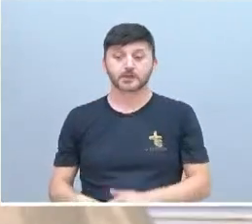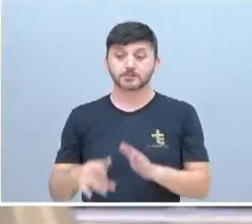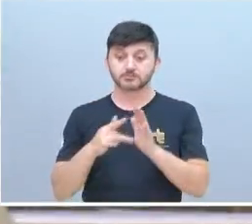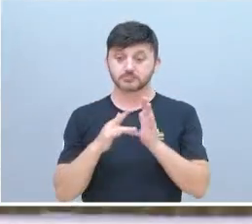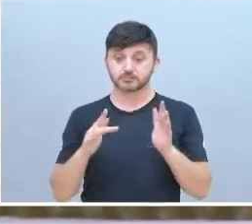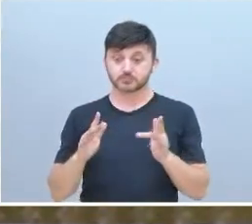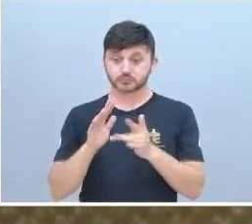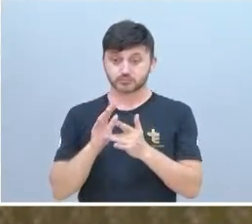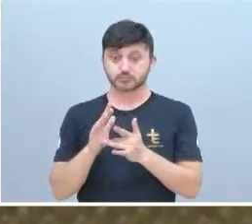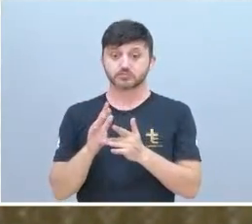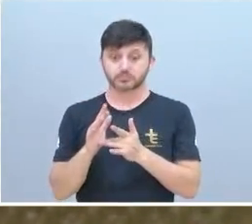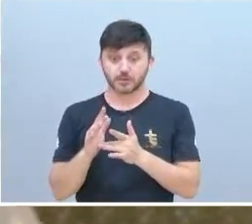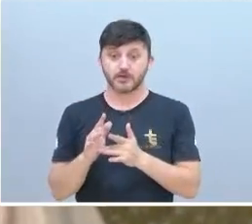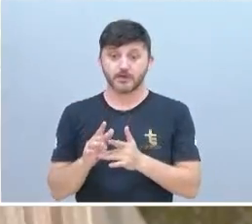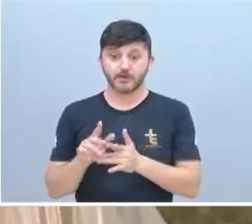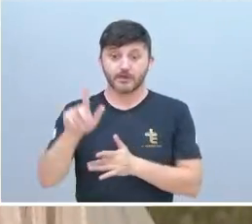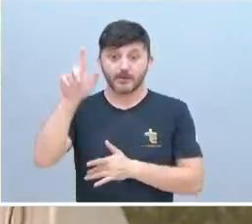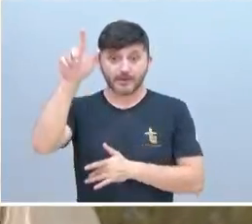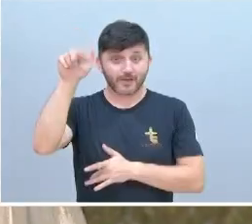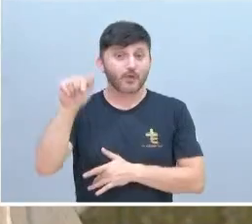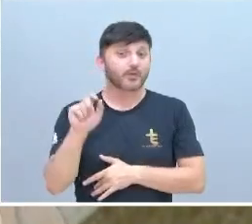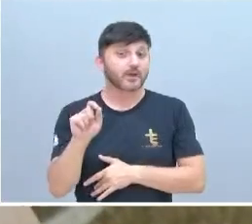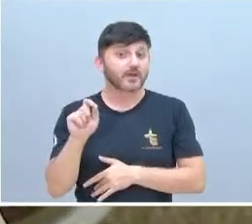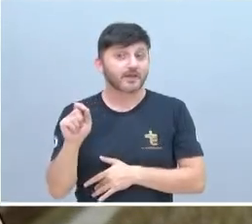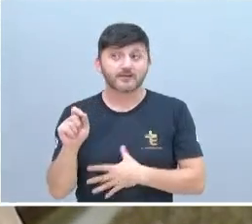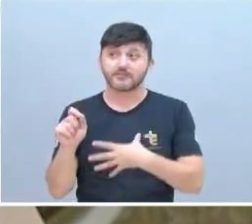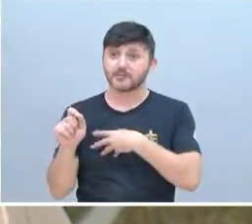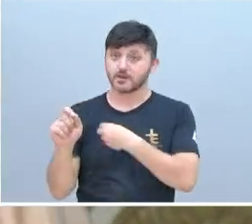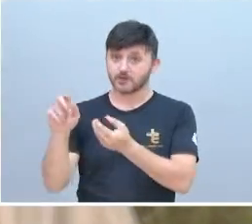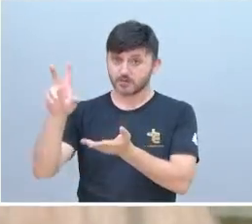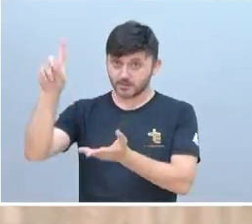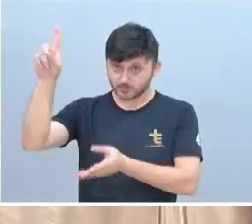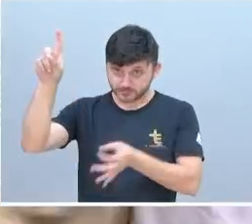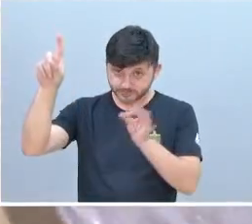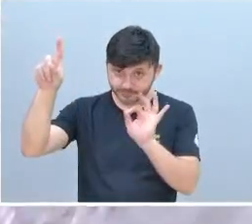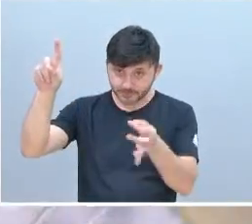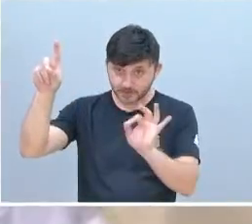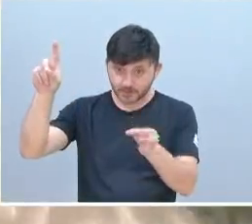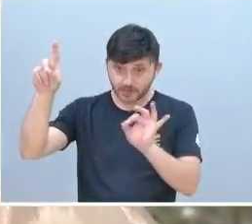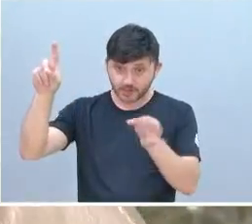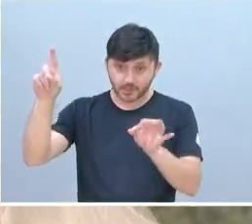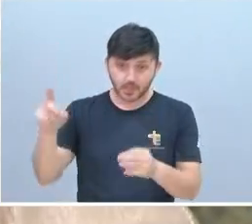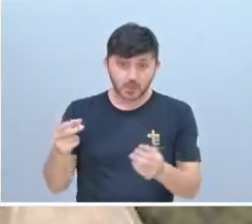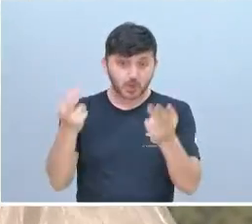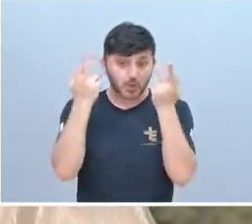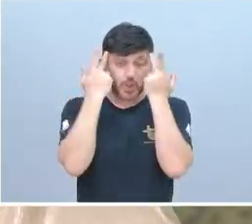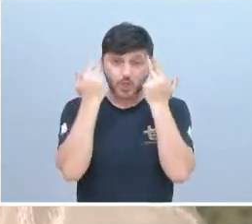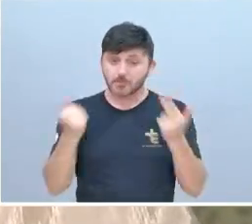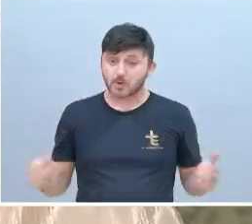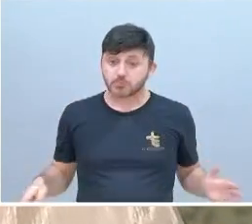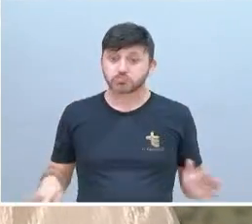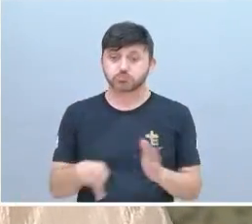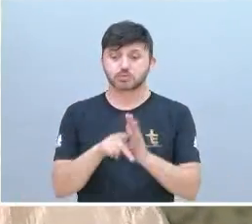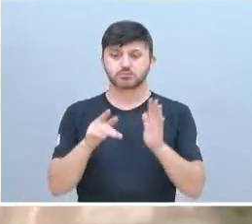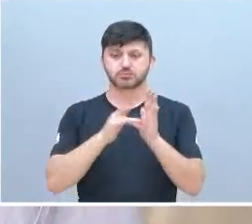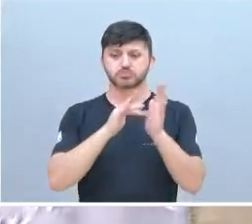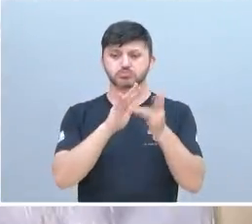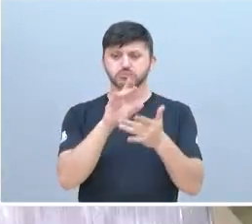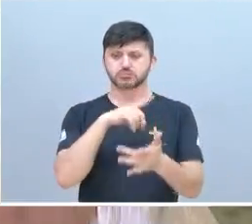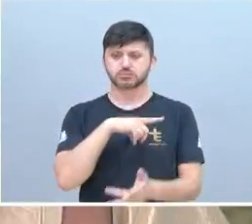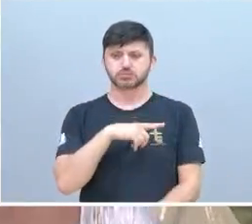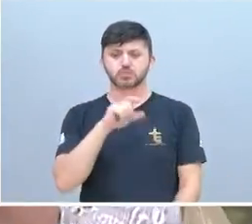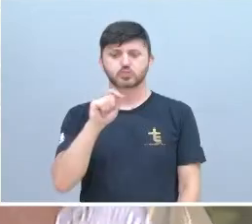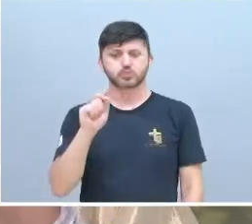Jesus é o Filho de Deus, e por natureza própria, por